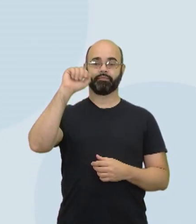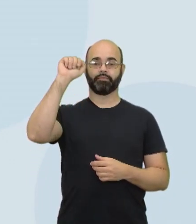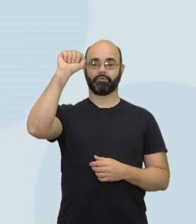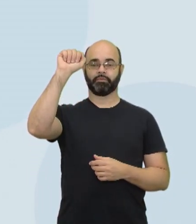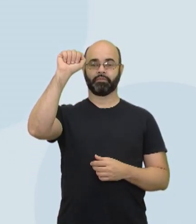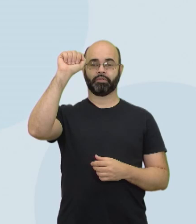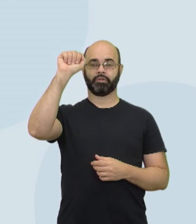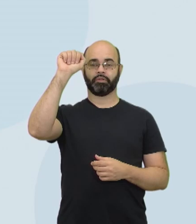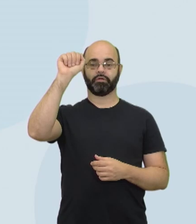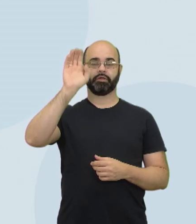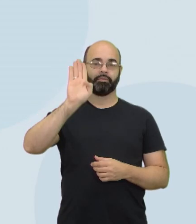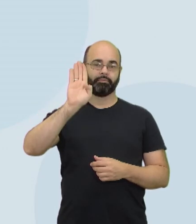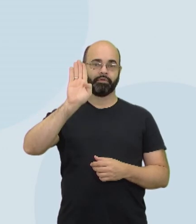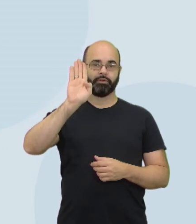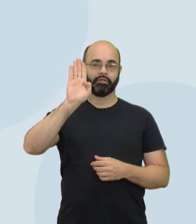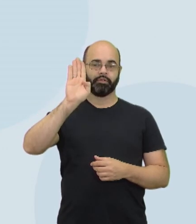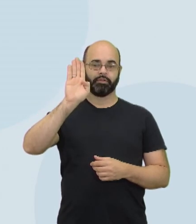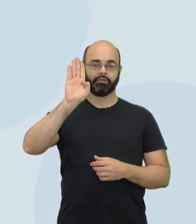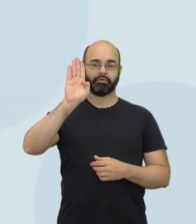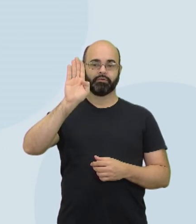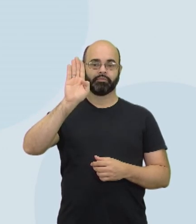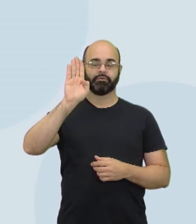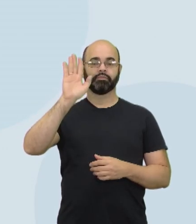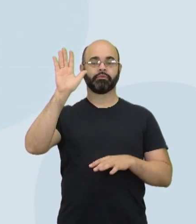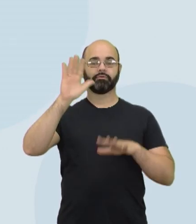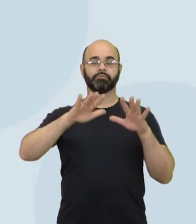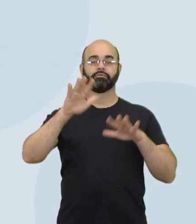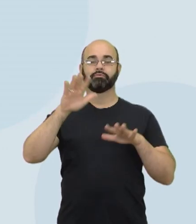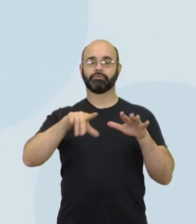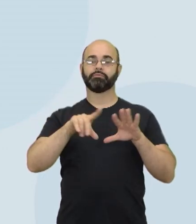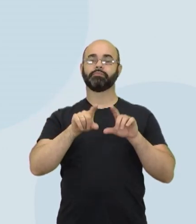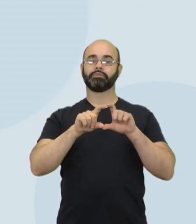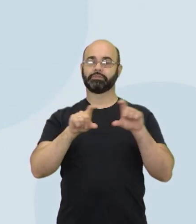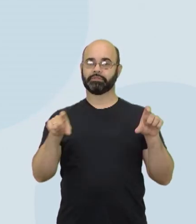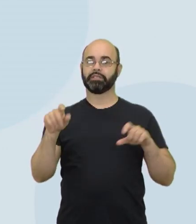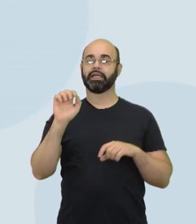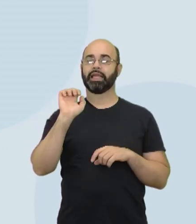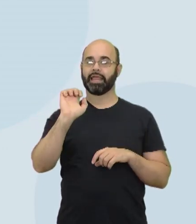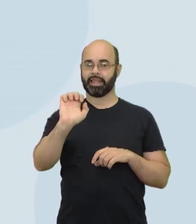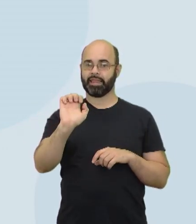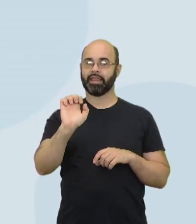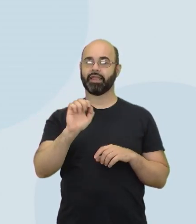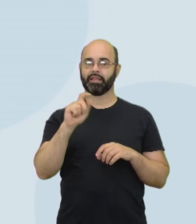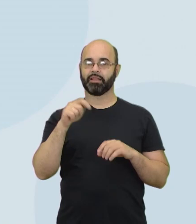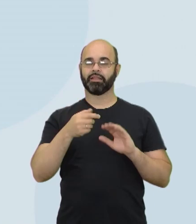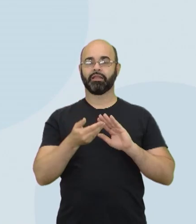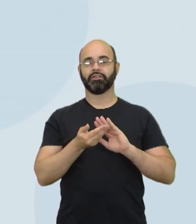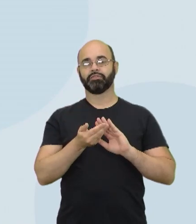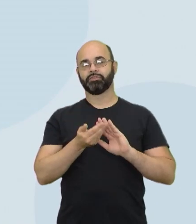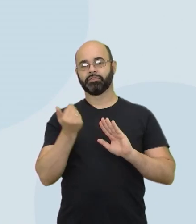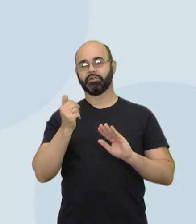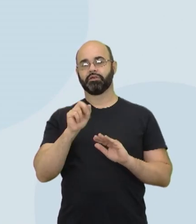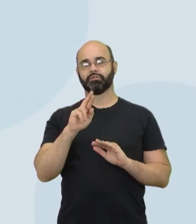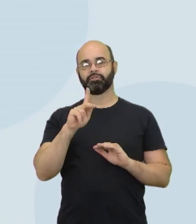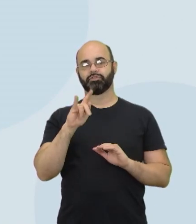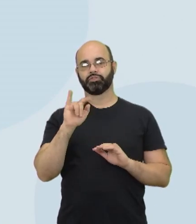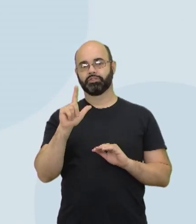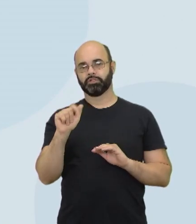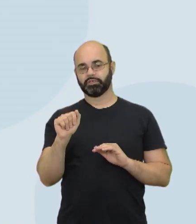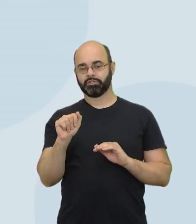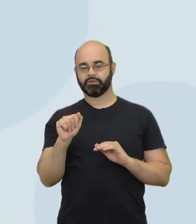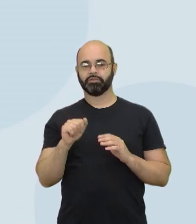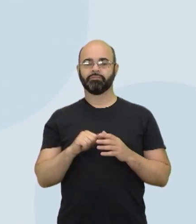vezes, delimitar um horizonte E, caracterizado pela remoção de argila, matéria orgânica e